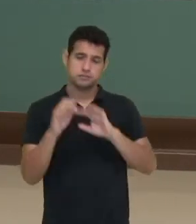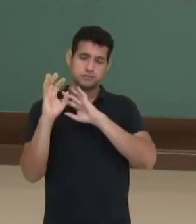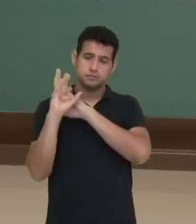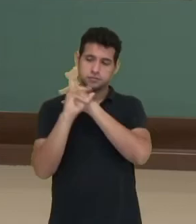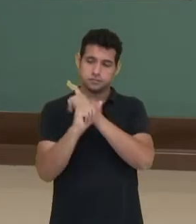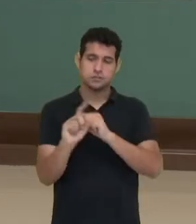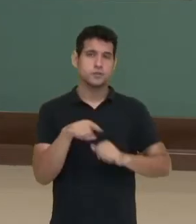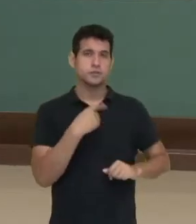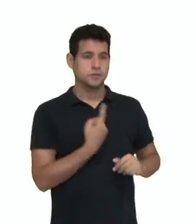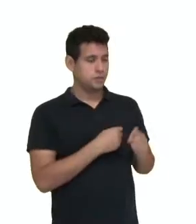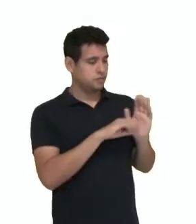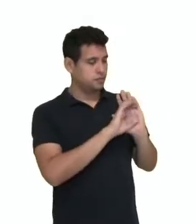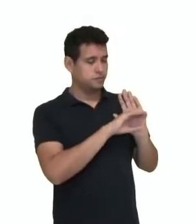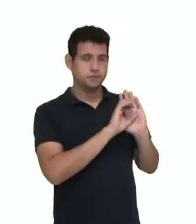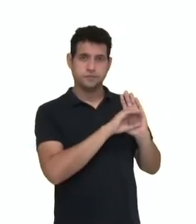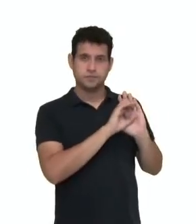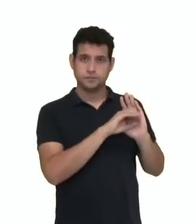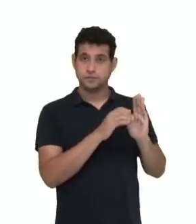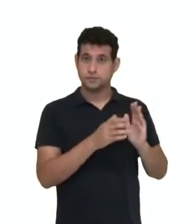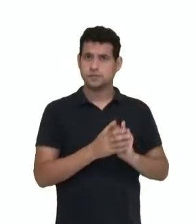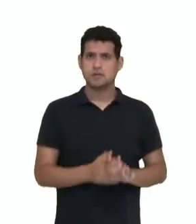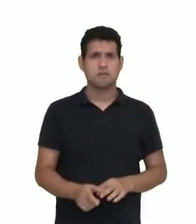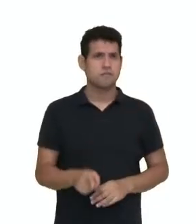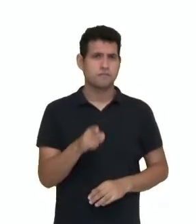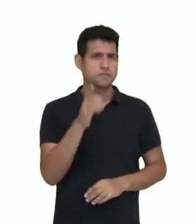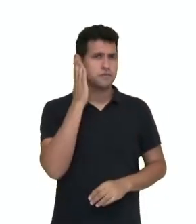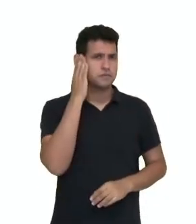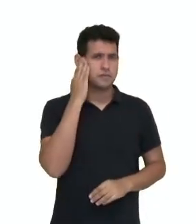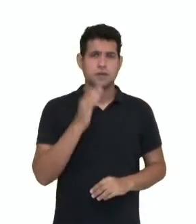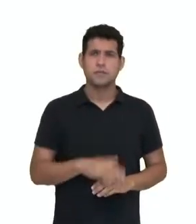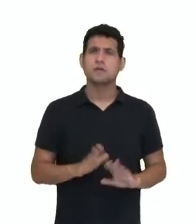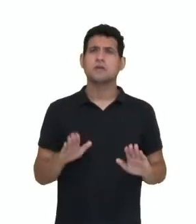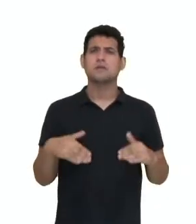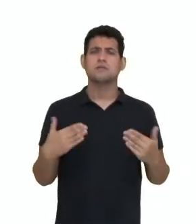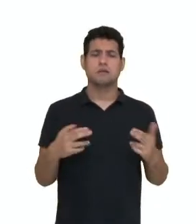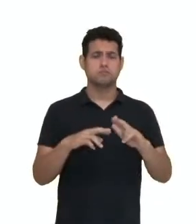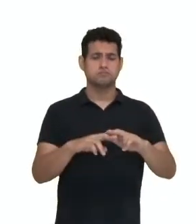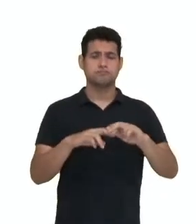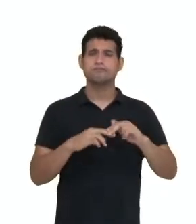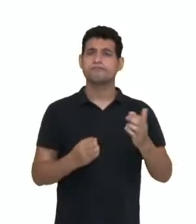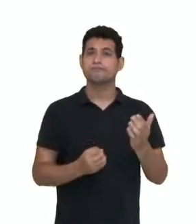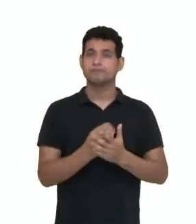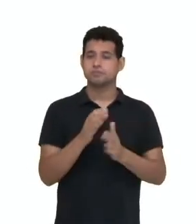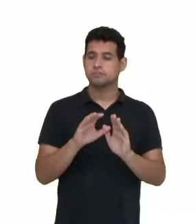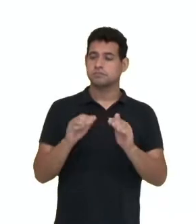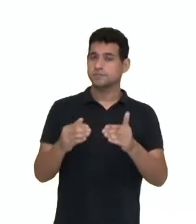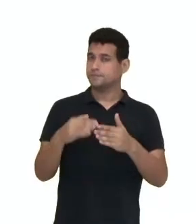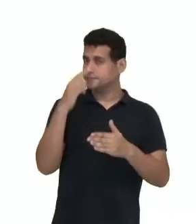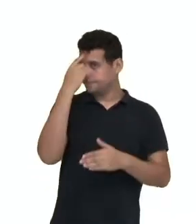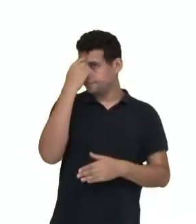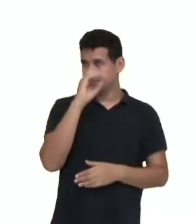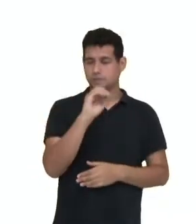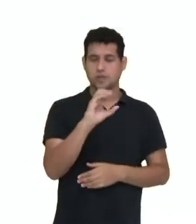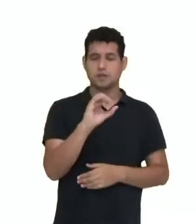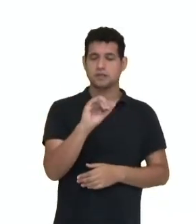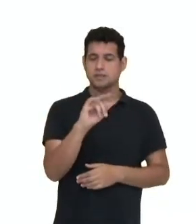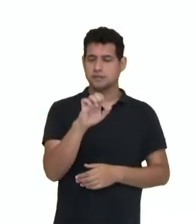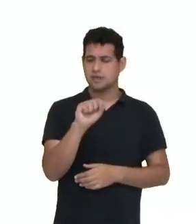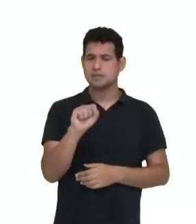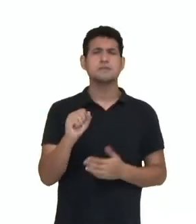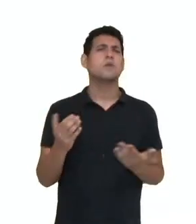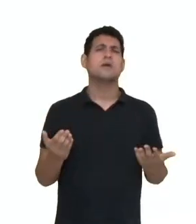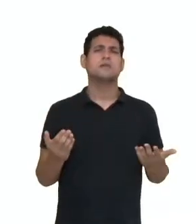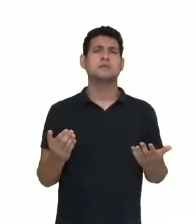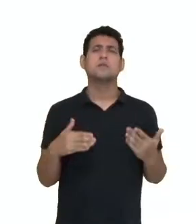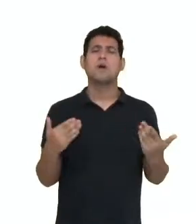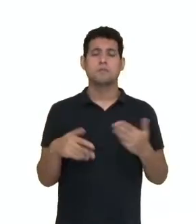os nossos conceitos, né? Você sabe qual foi o motivo da criação da Companhia das Índias Ocidentais? Qual o